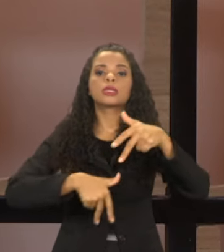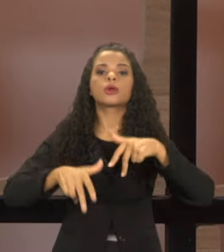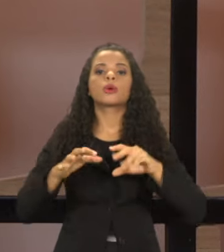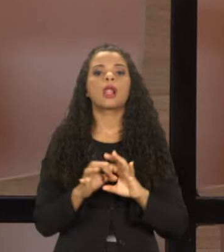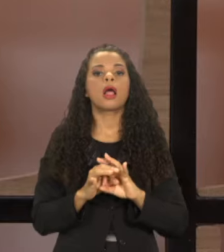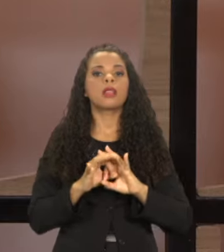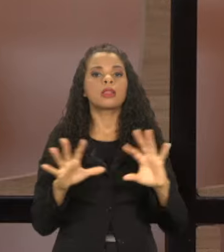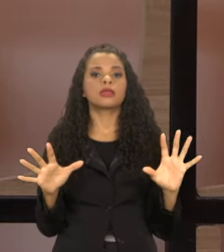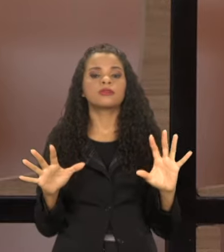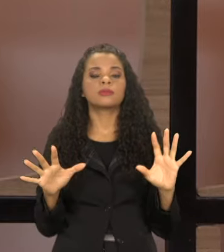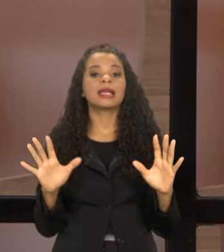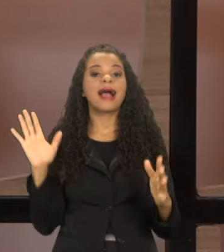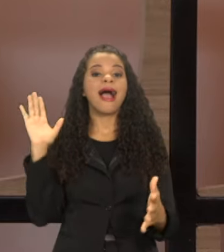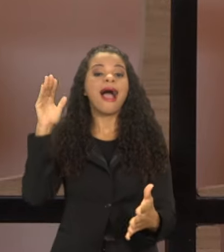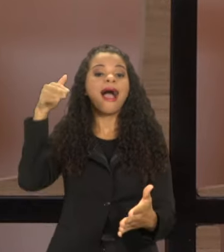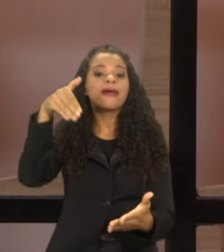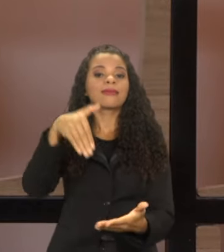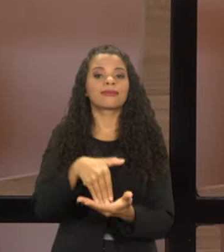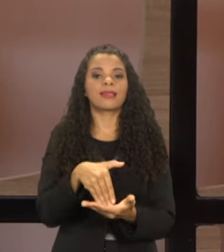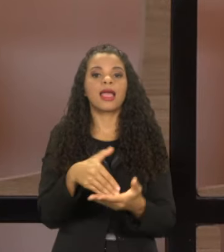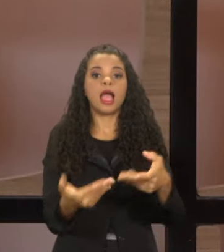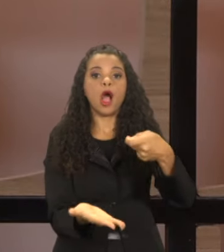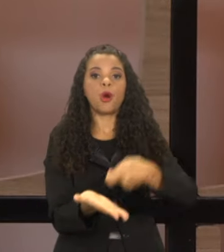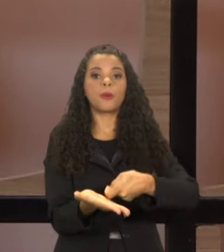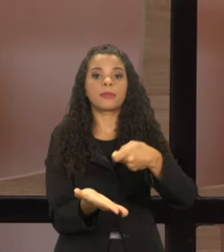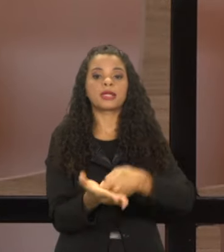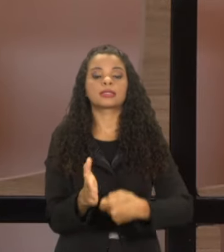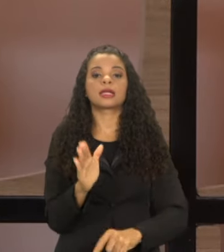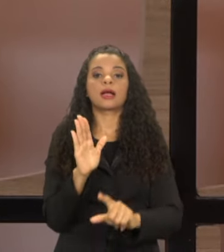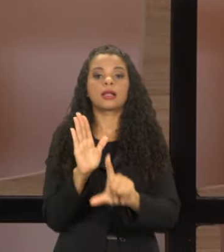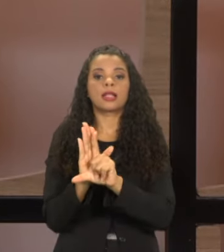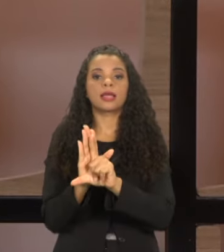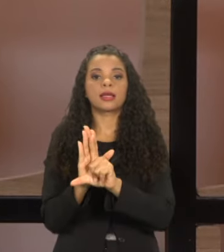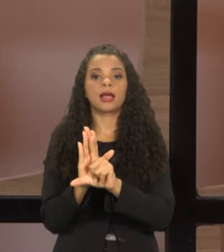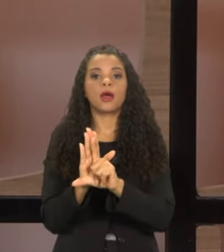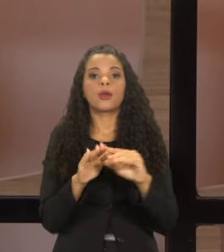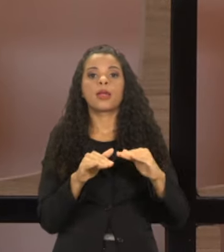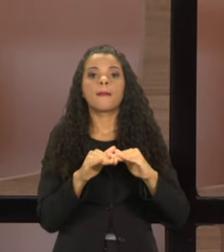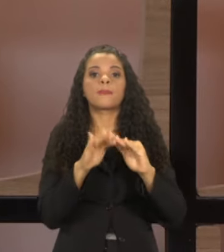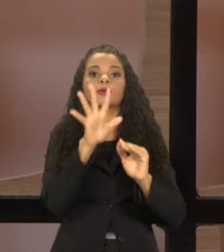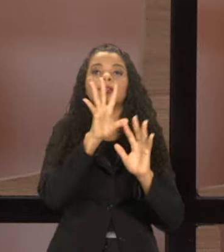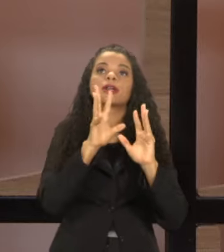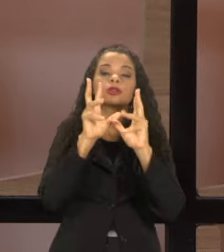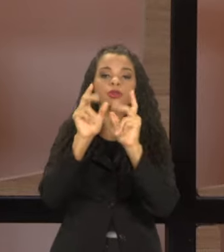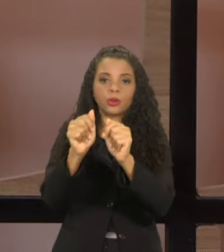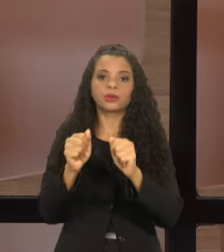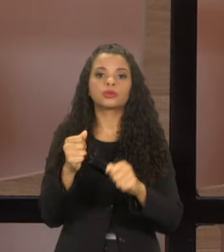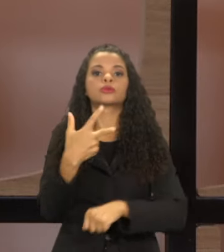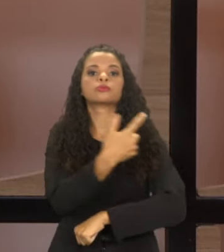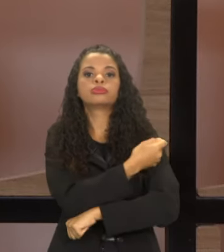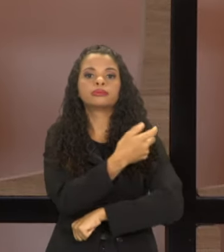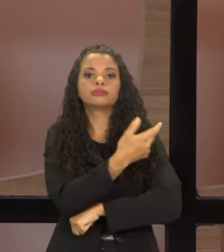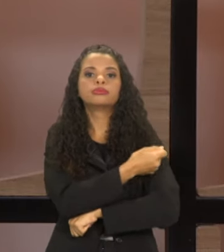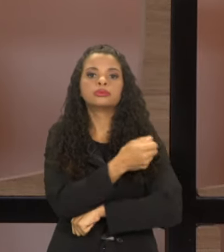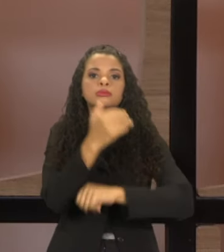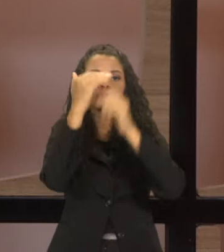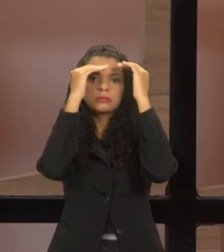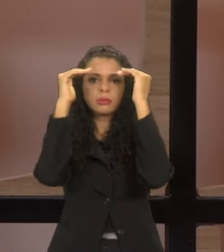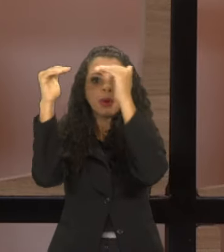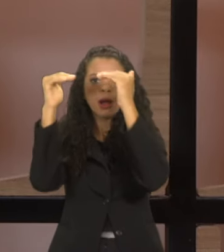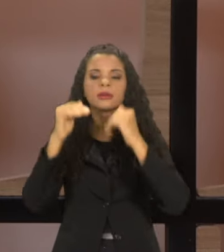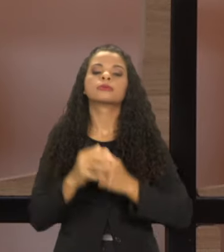essa obrigação legal imposta a todos seja cumprida. Então, isso veio o Supremo